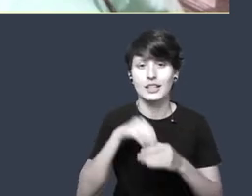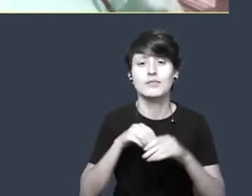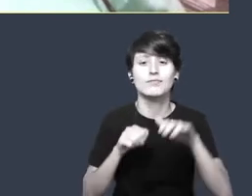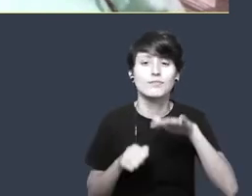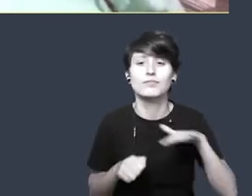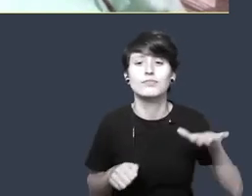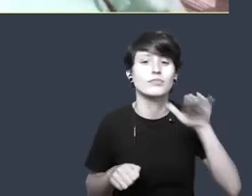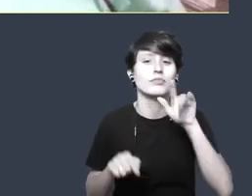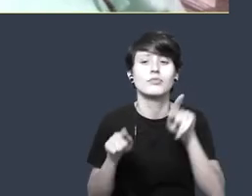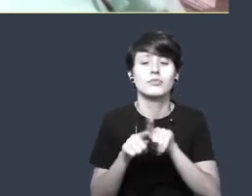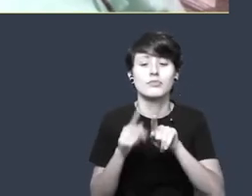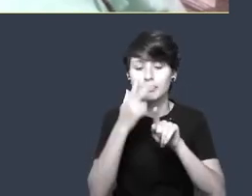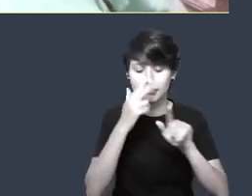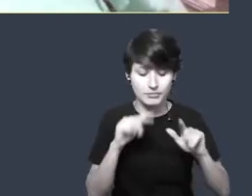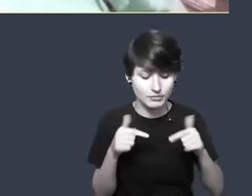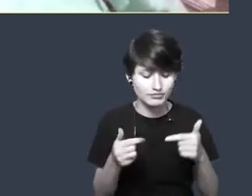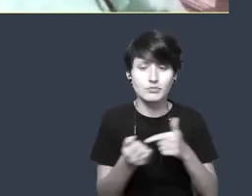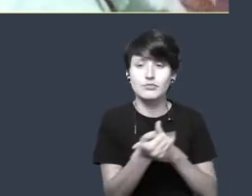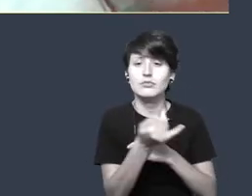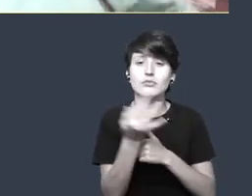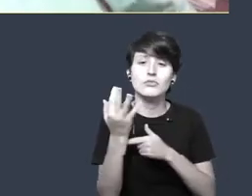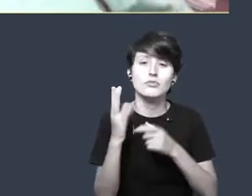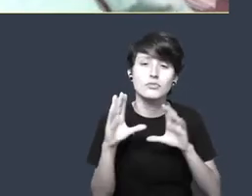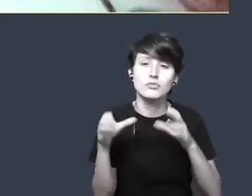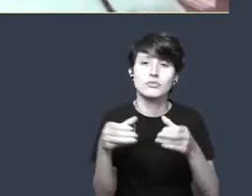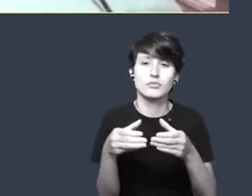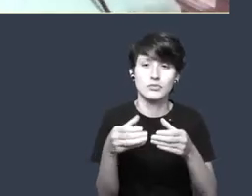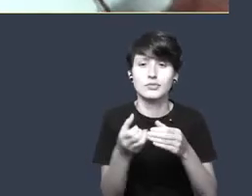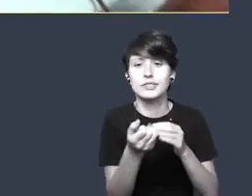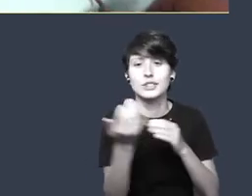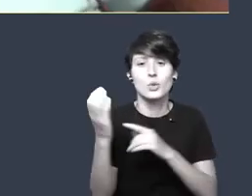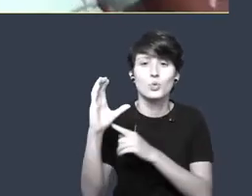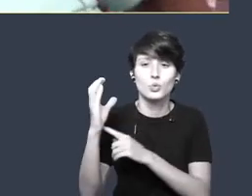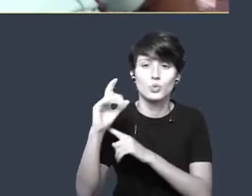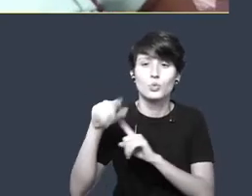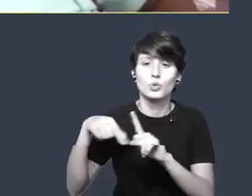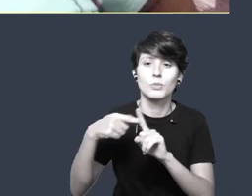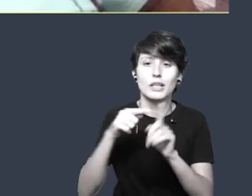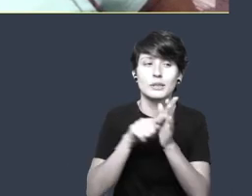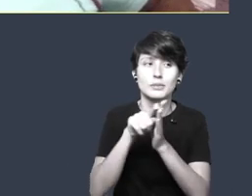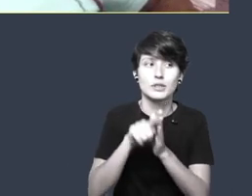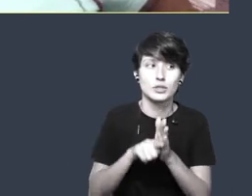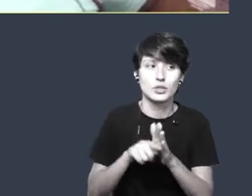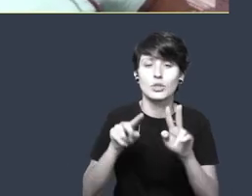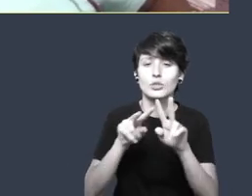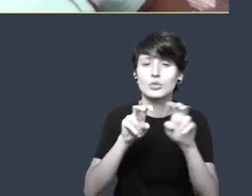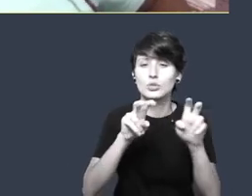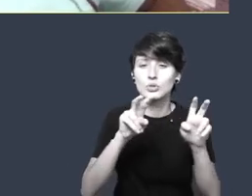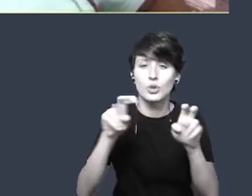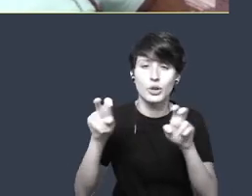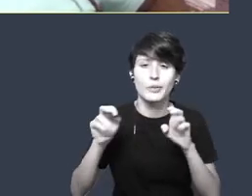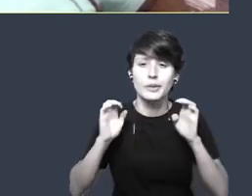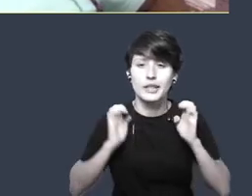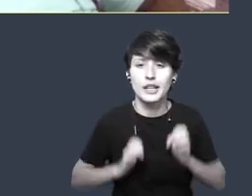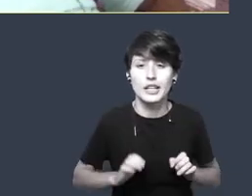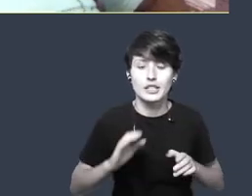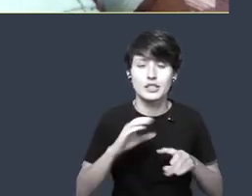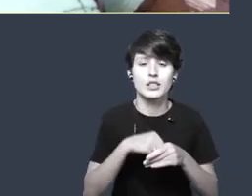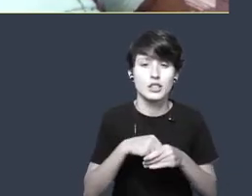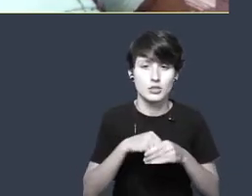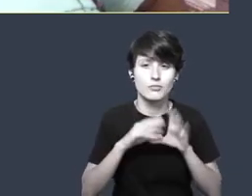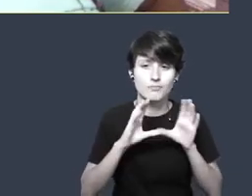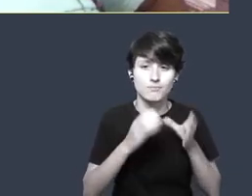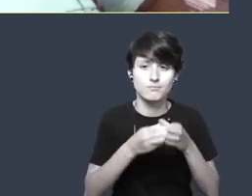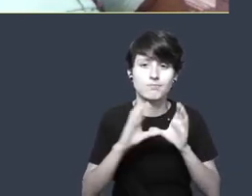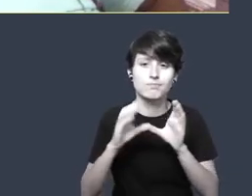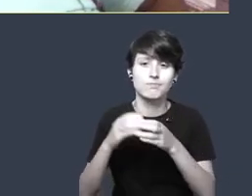meio que liderava alguns grupos, né, de grandes cientistas, pesquisadores sobre ética na inteligência artificial.